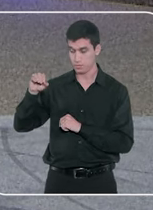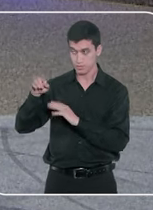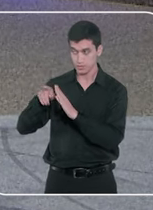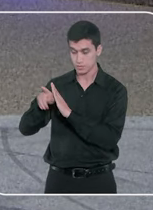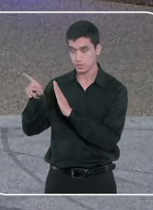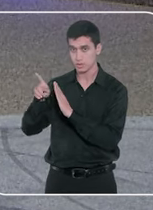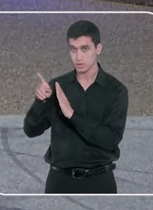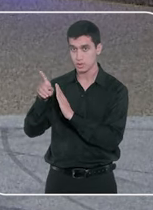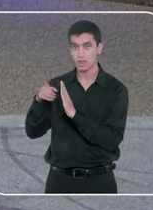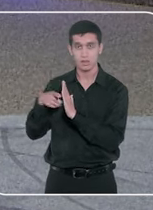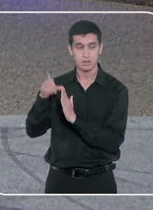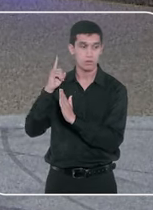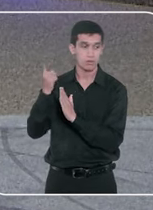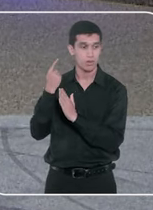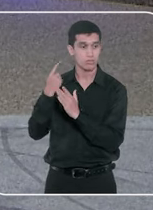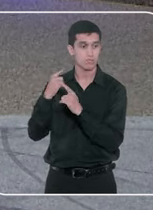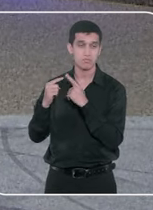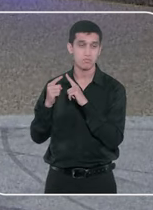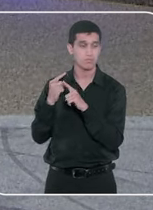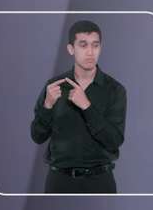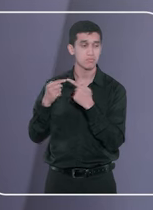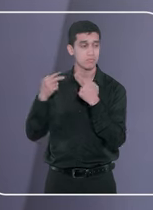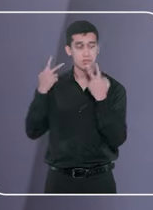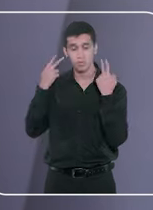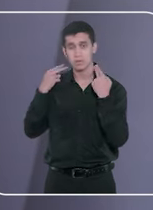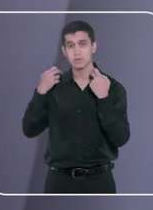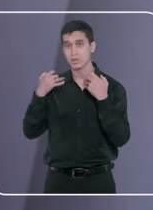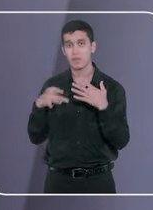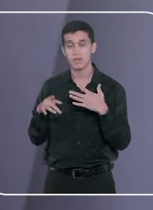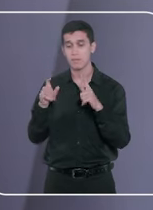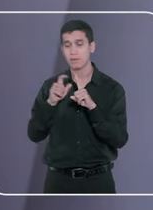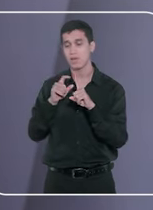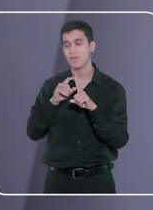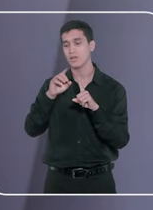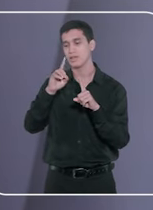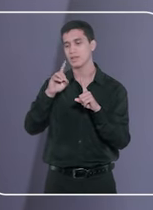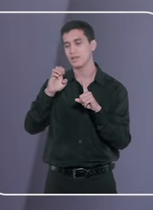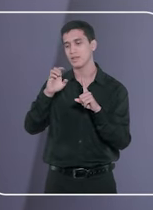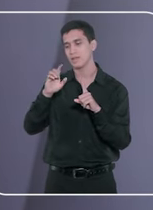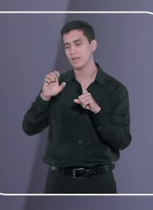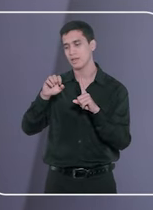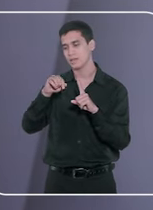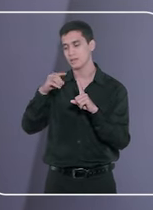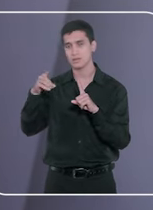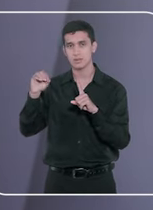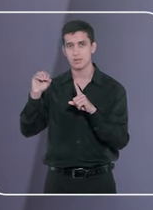gente comumente falava delação premiada, por que essa alternância de nomenclatura ao longo